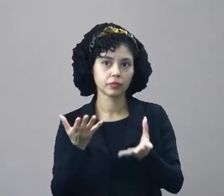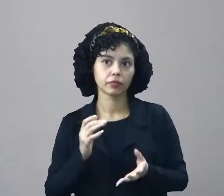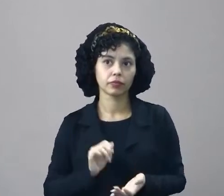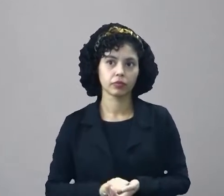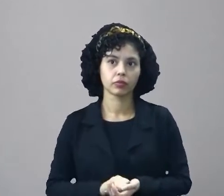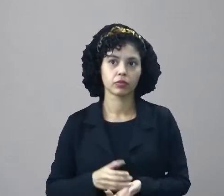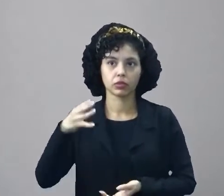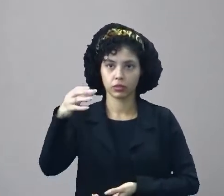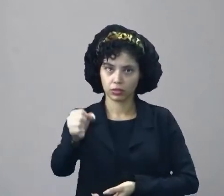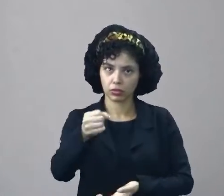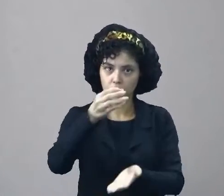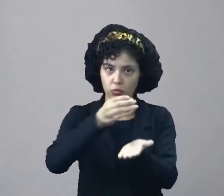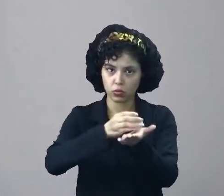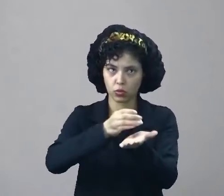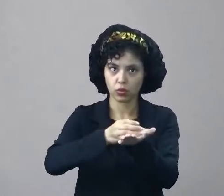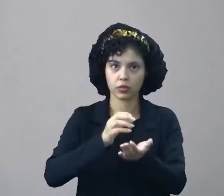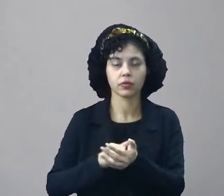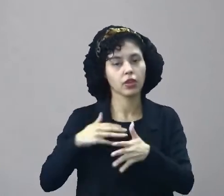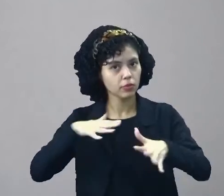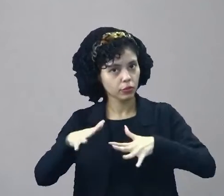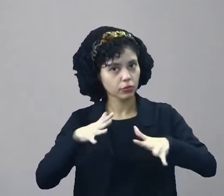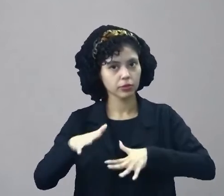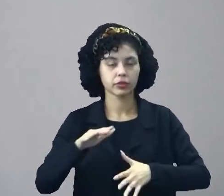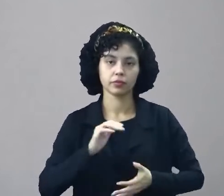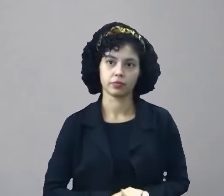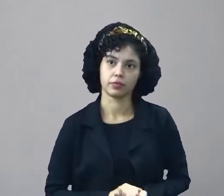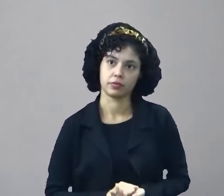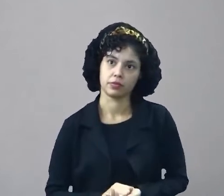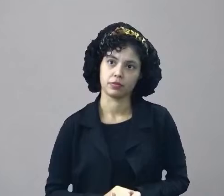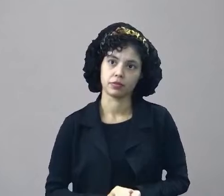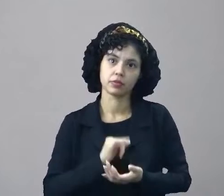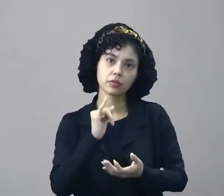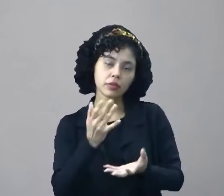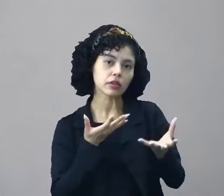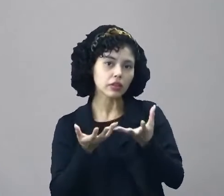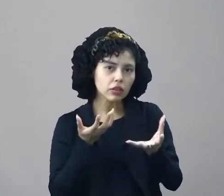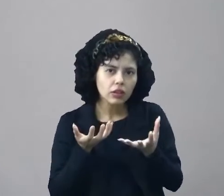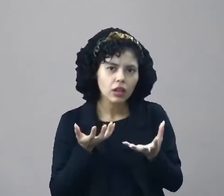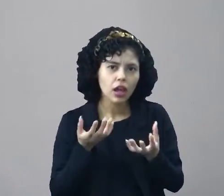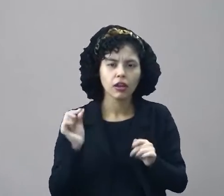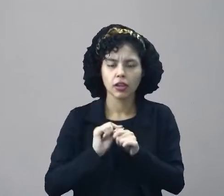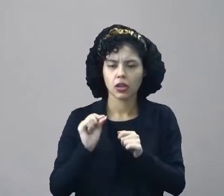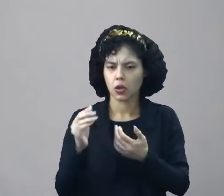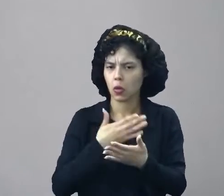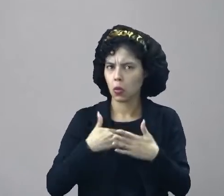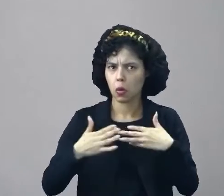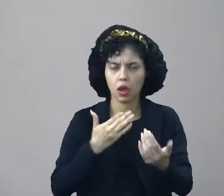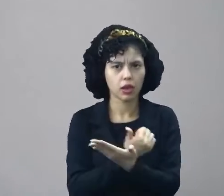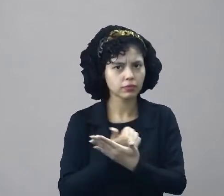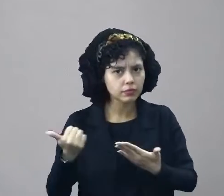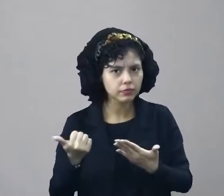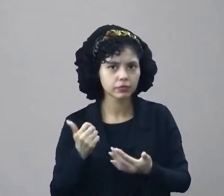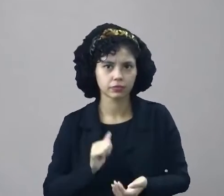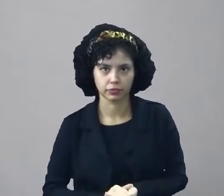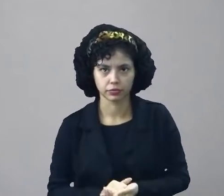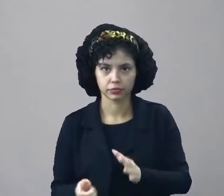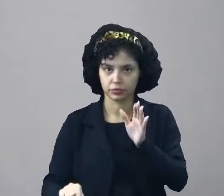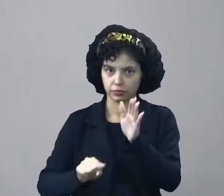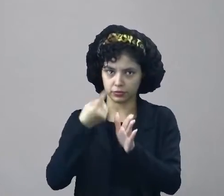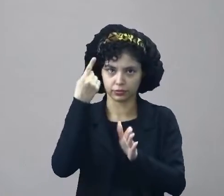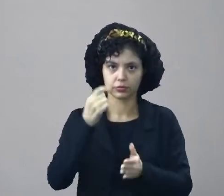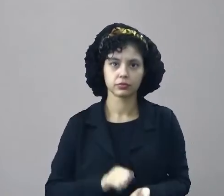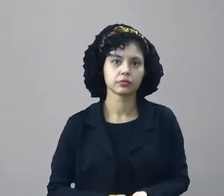pegar num copo, se eu quiser me movimentar, se eu fizer qualquer ação do meu corpo, toda essa ação primeiro